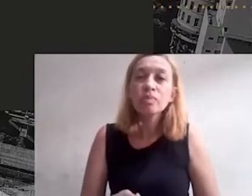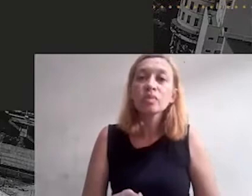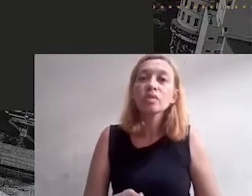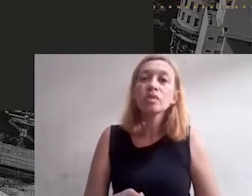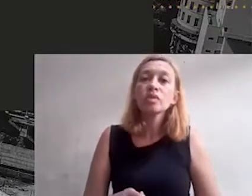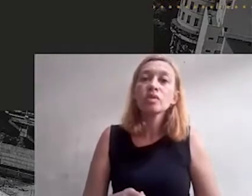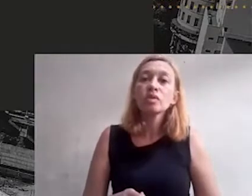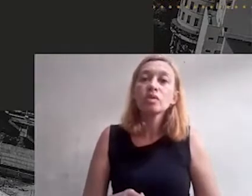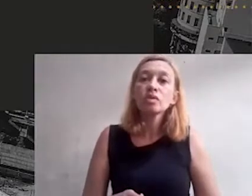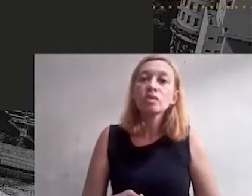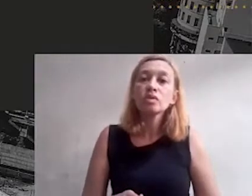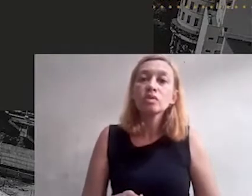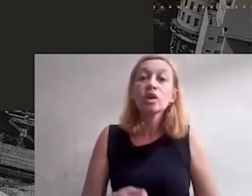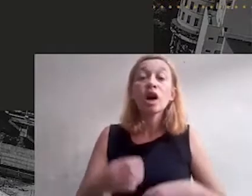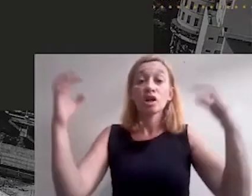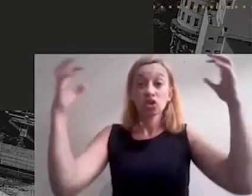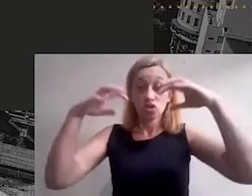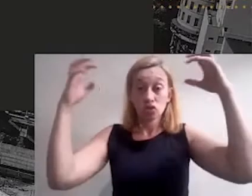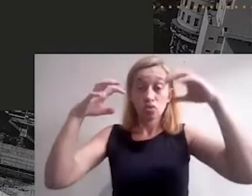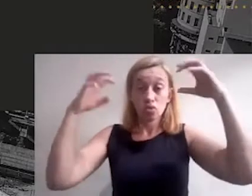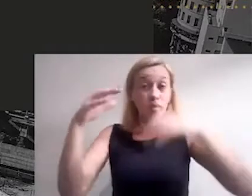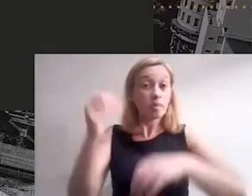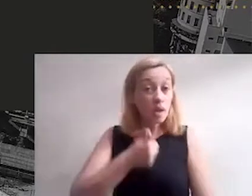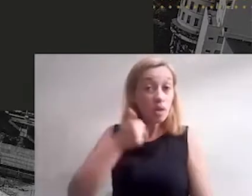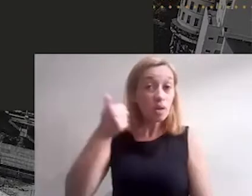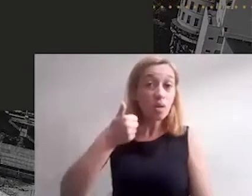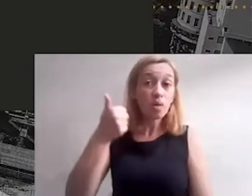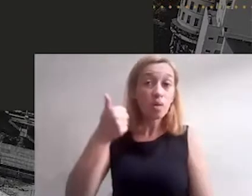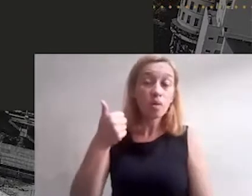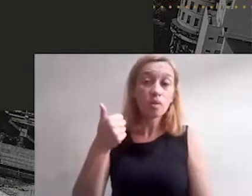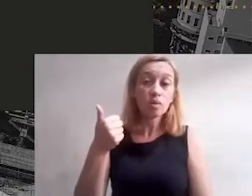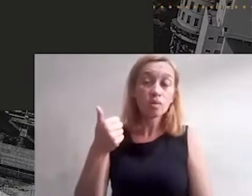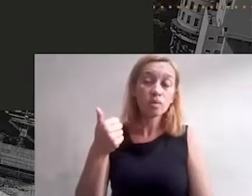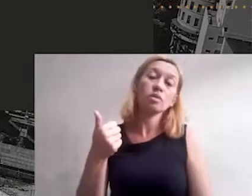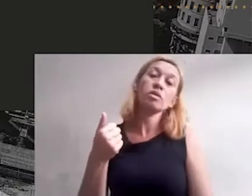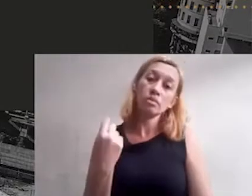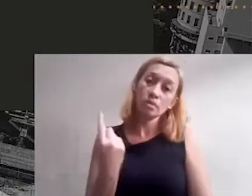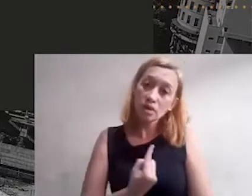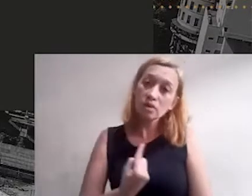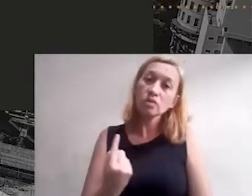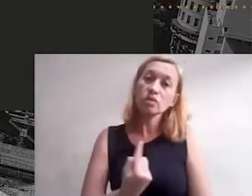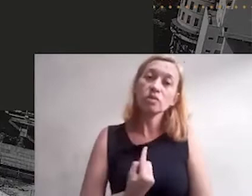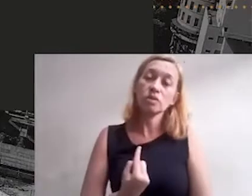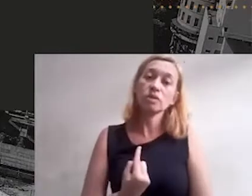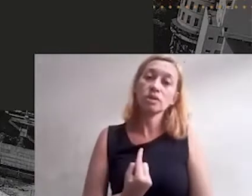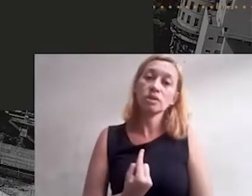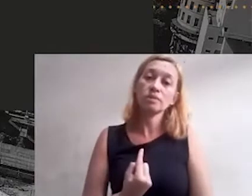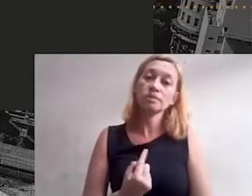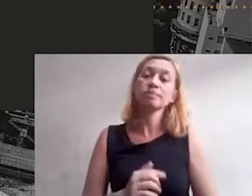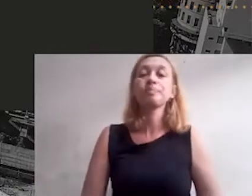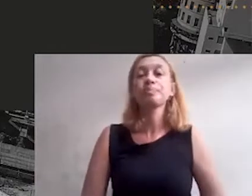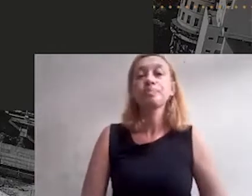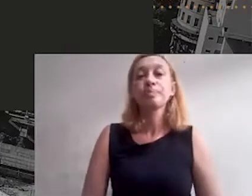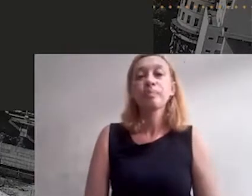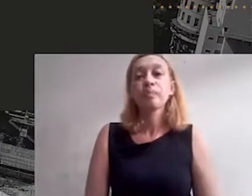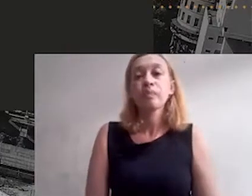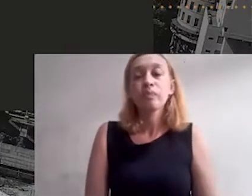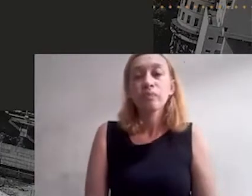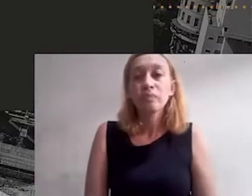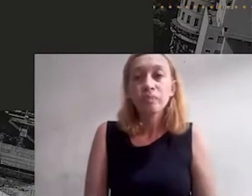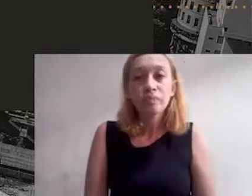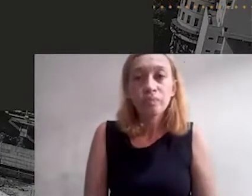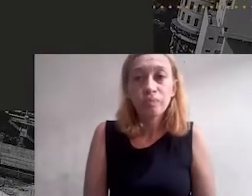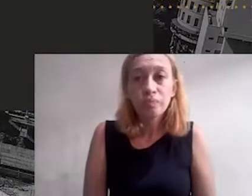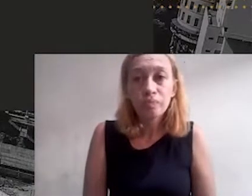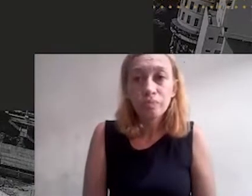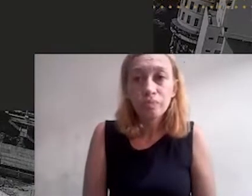da Amazônia. Então, é pouco inteligente. Né? Para nós, Brasil. Não é porque tem a convenção